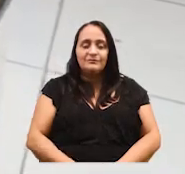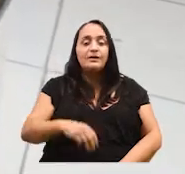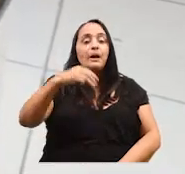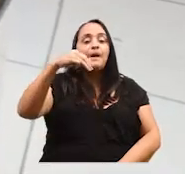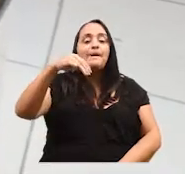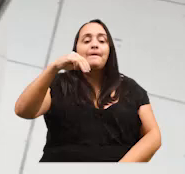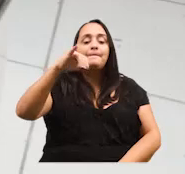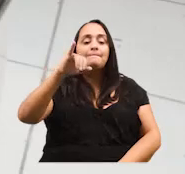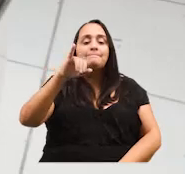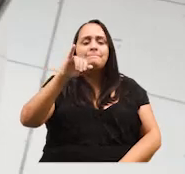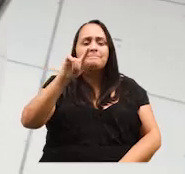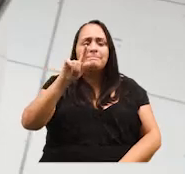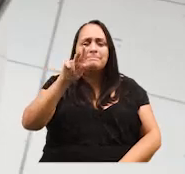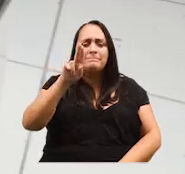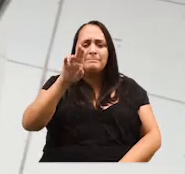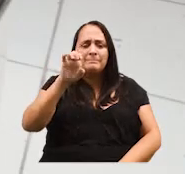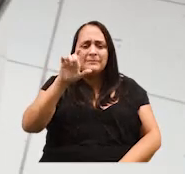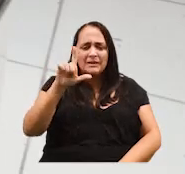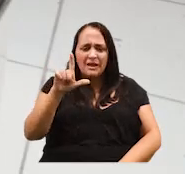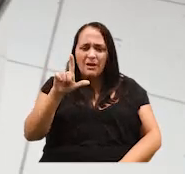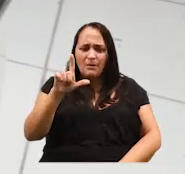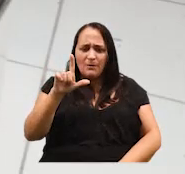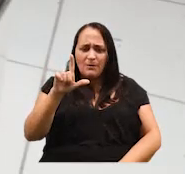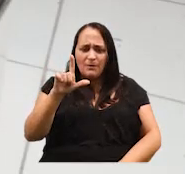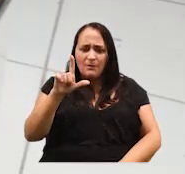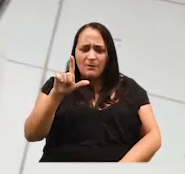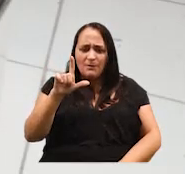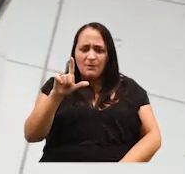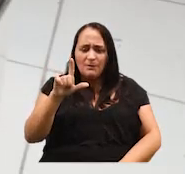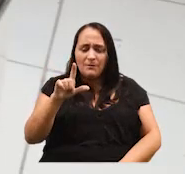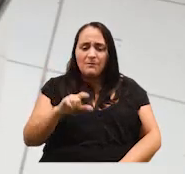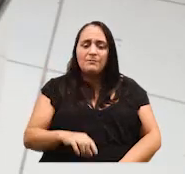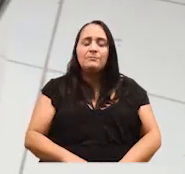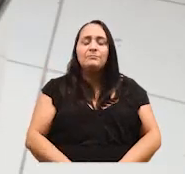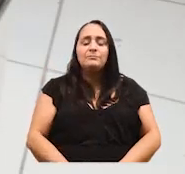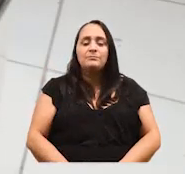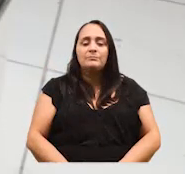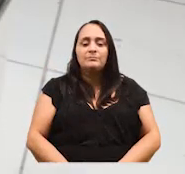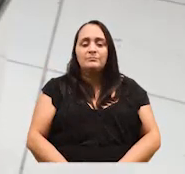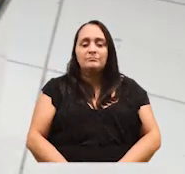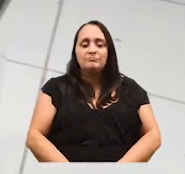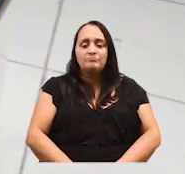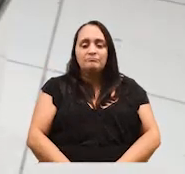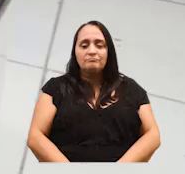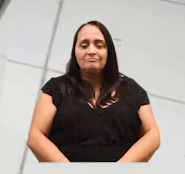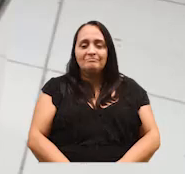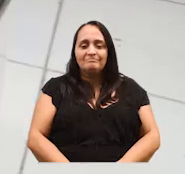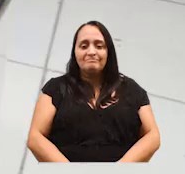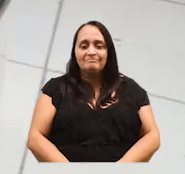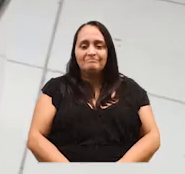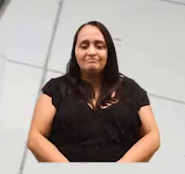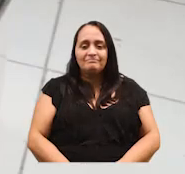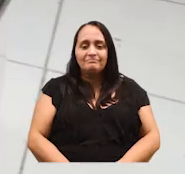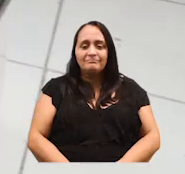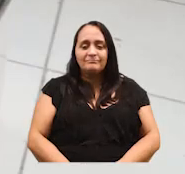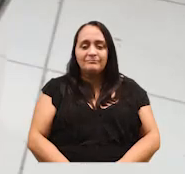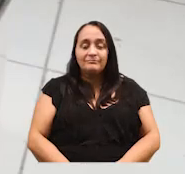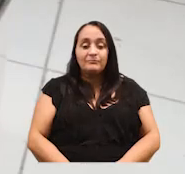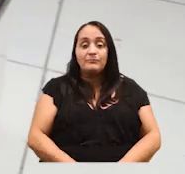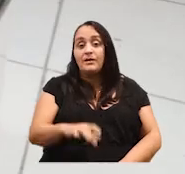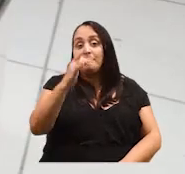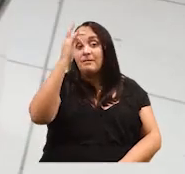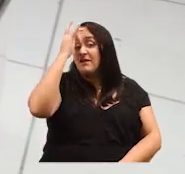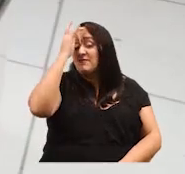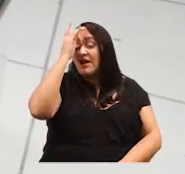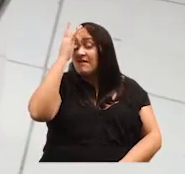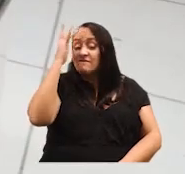Miguel, passe para mim, por favor, essa espátula. Obrigada. Aí, para ficar mais fácil na